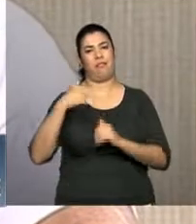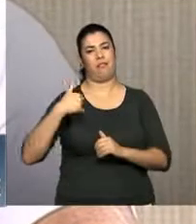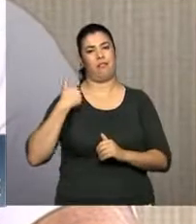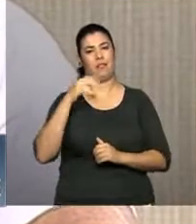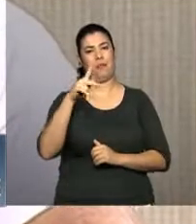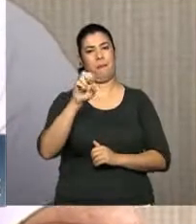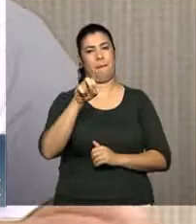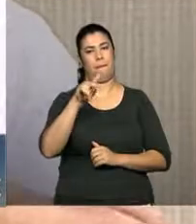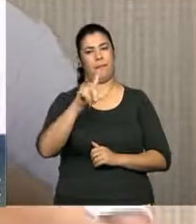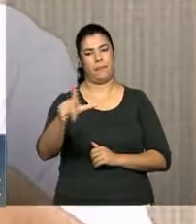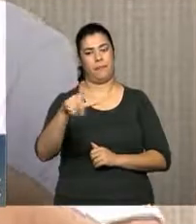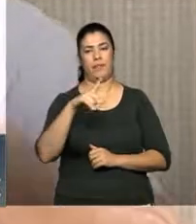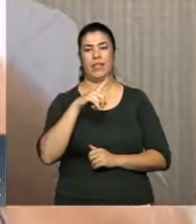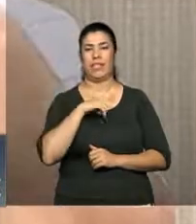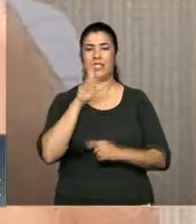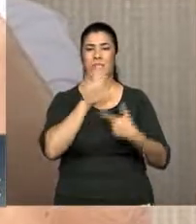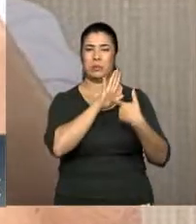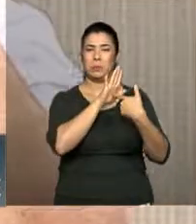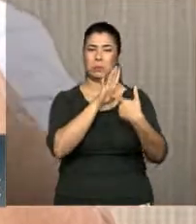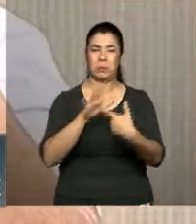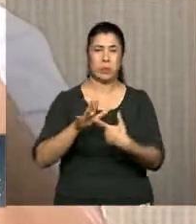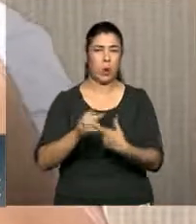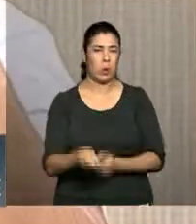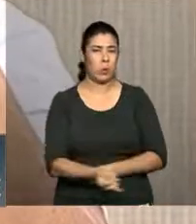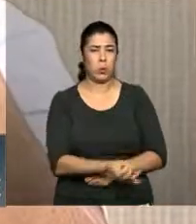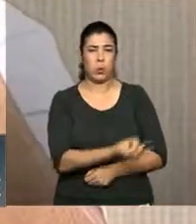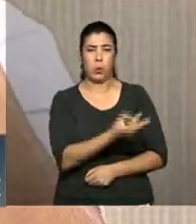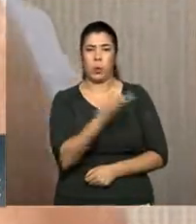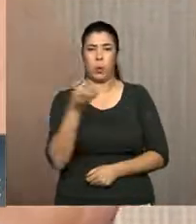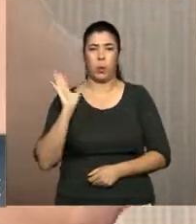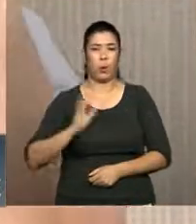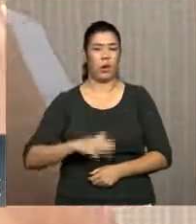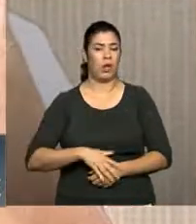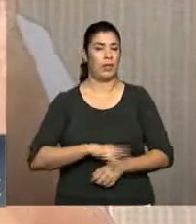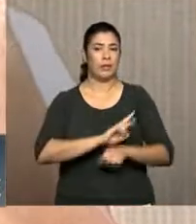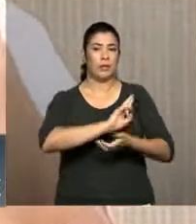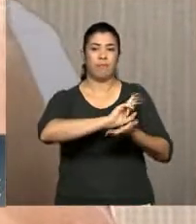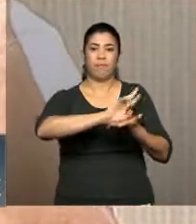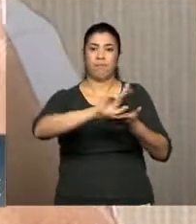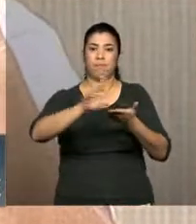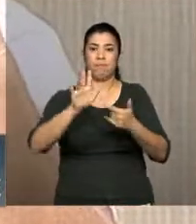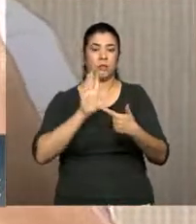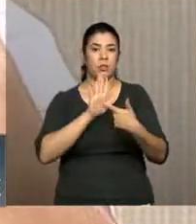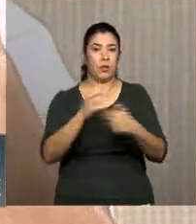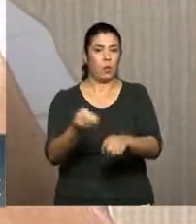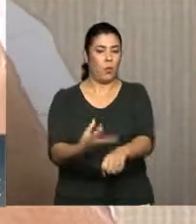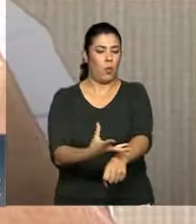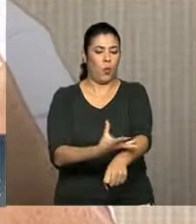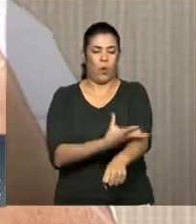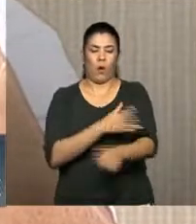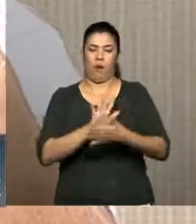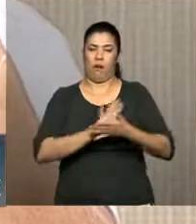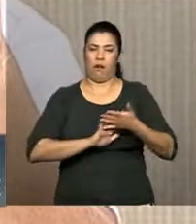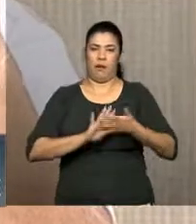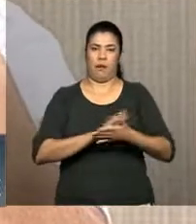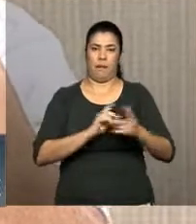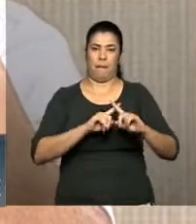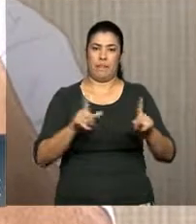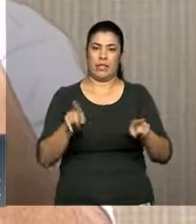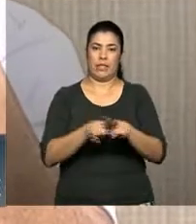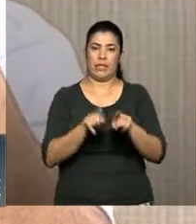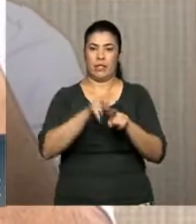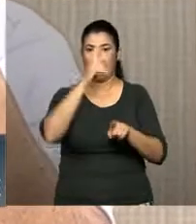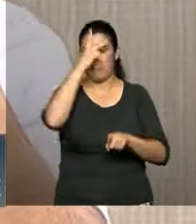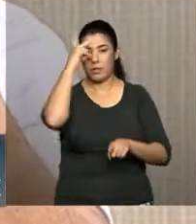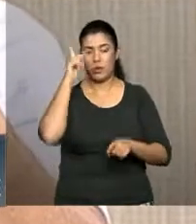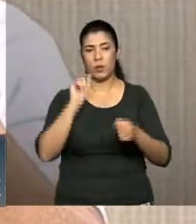conanda nós temos números assustadores que não causam arrepios em muitos inclusive daqueles